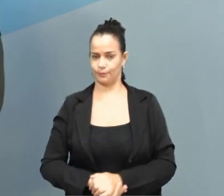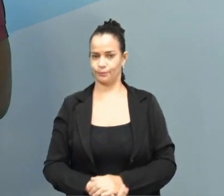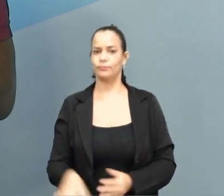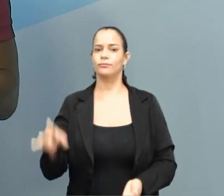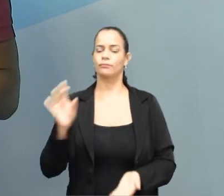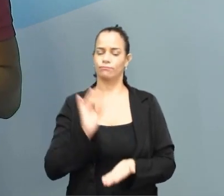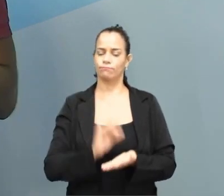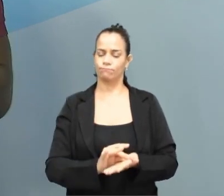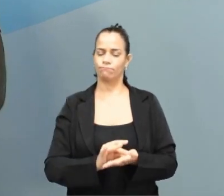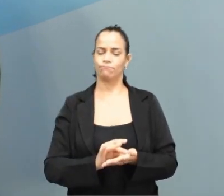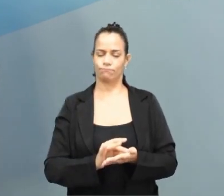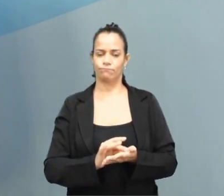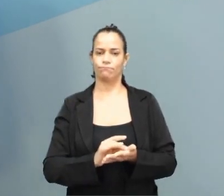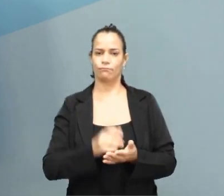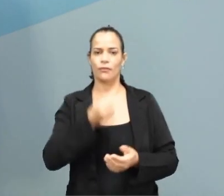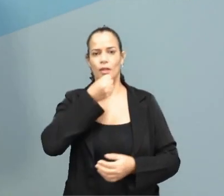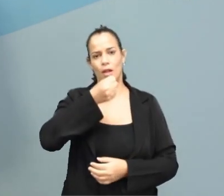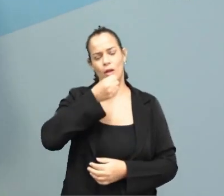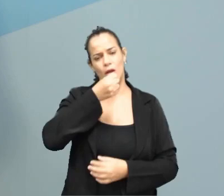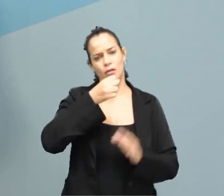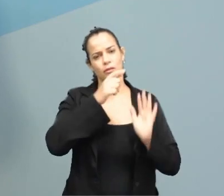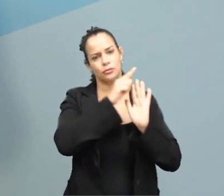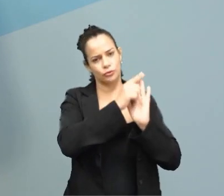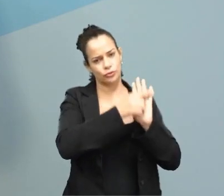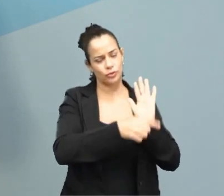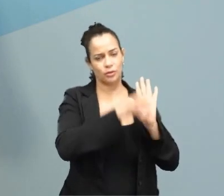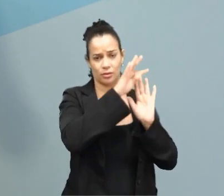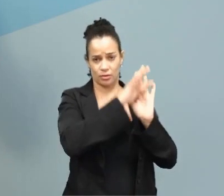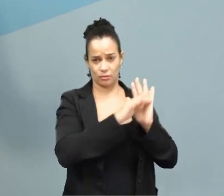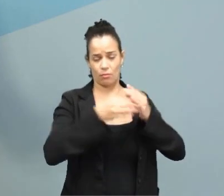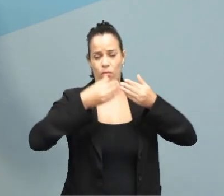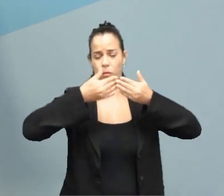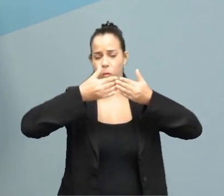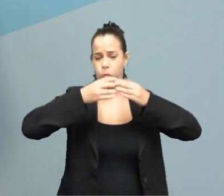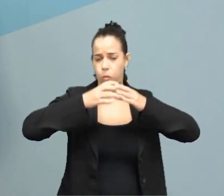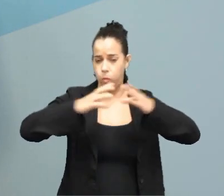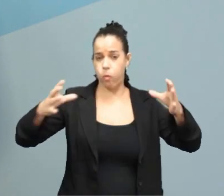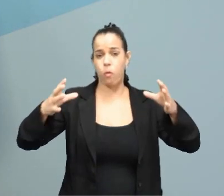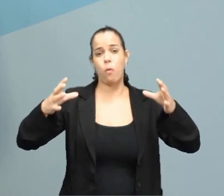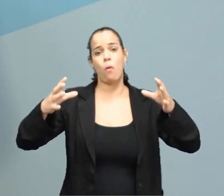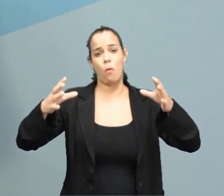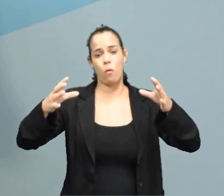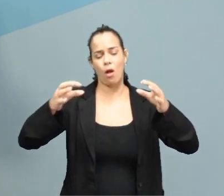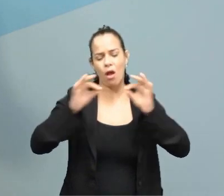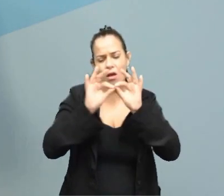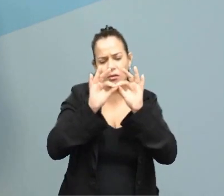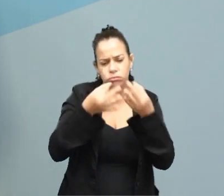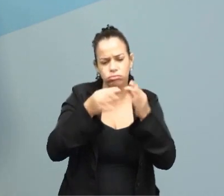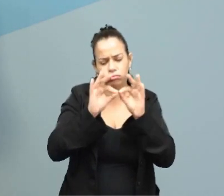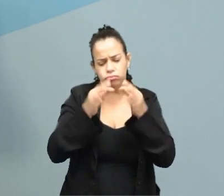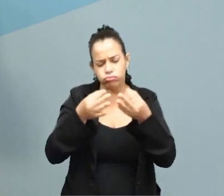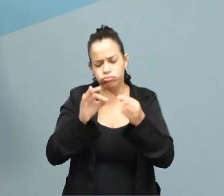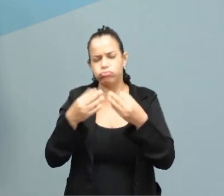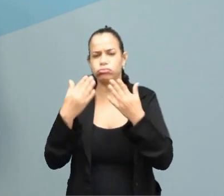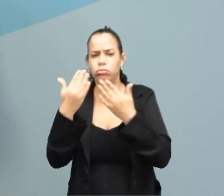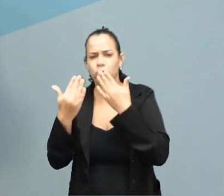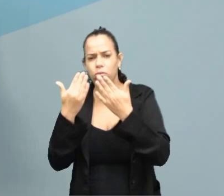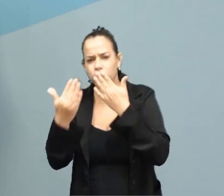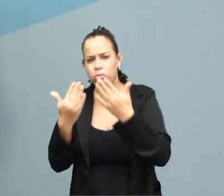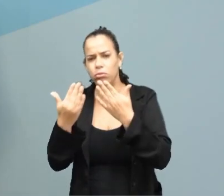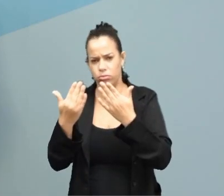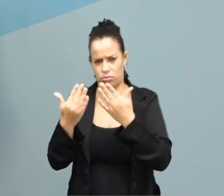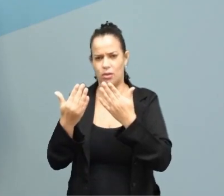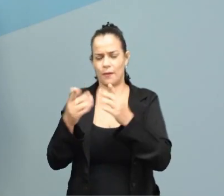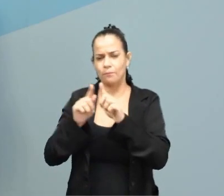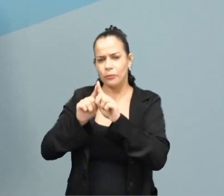Evidentemente, pessoal, a reportagem é um gênero textual muito mais amplo, com muitos detalhes, com comparações, com